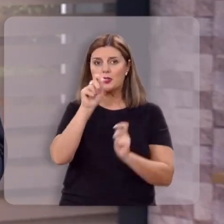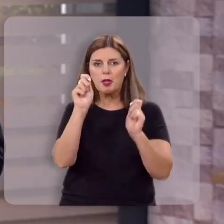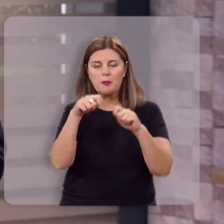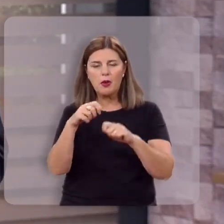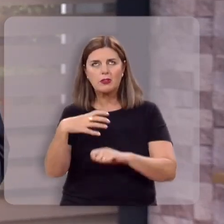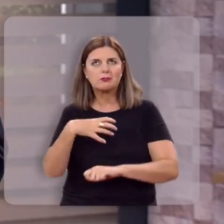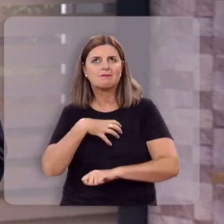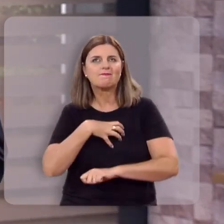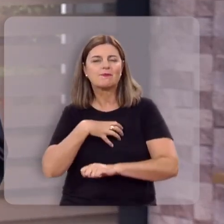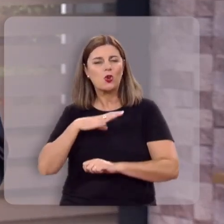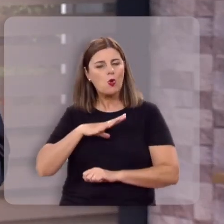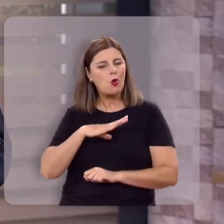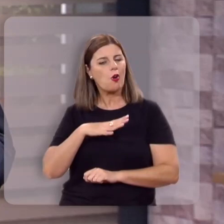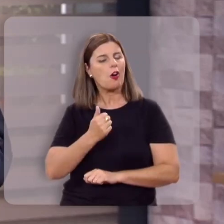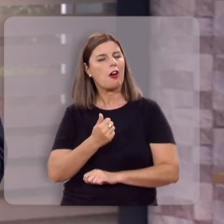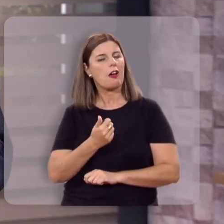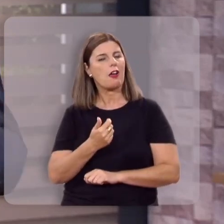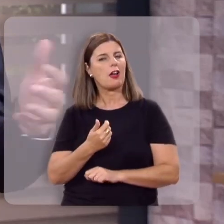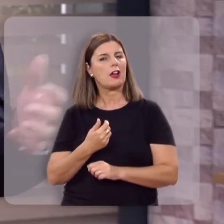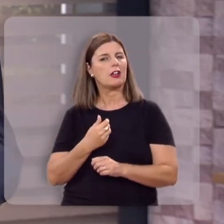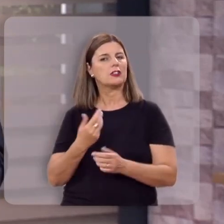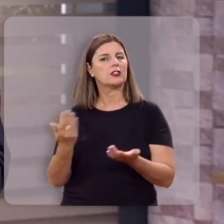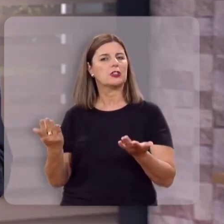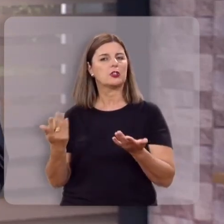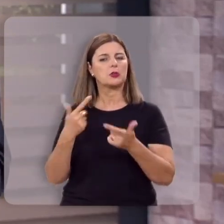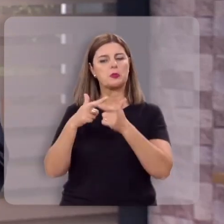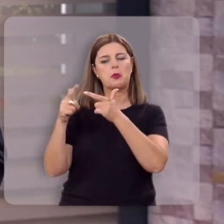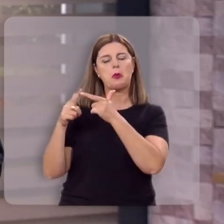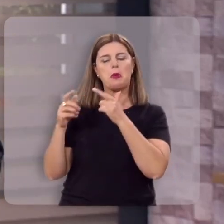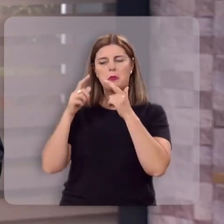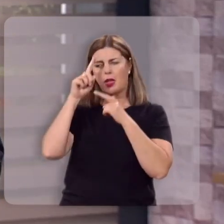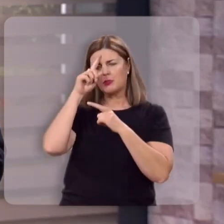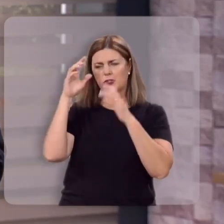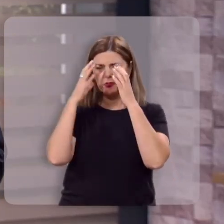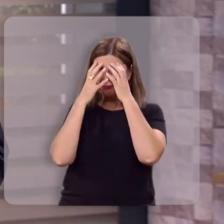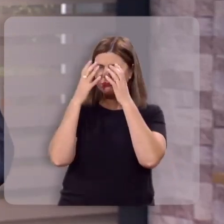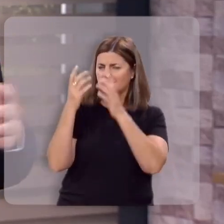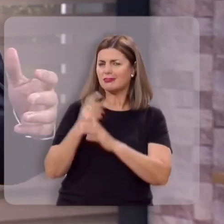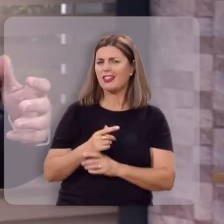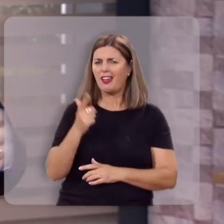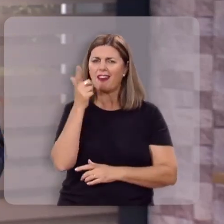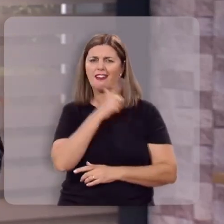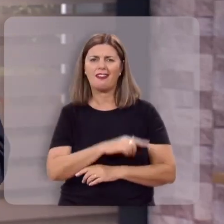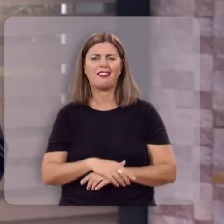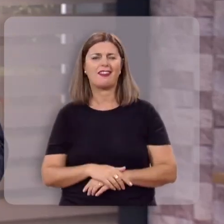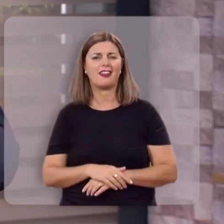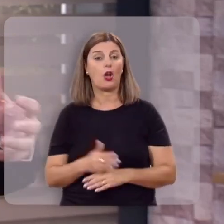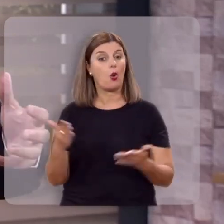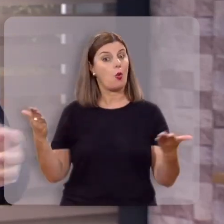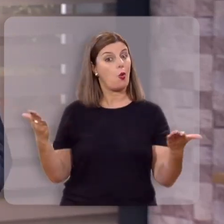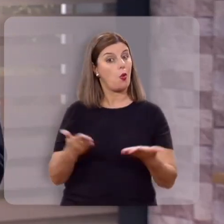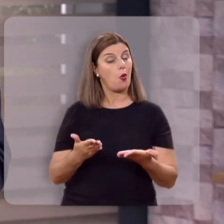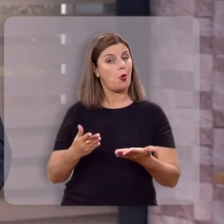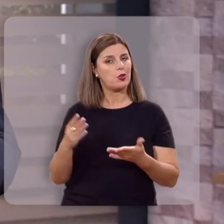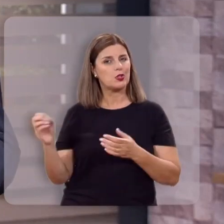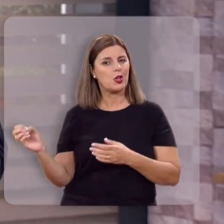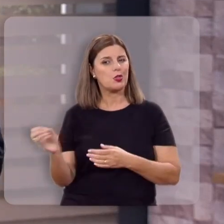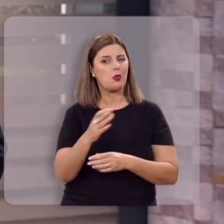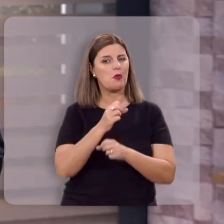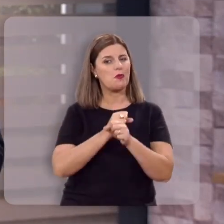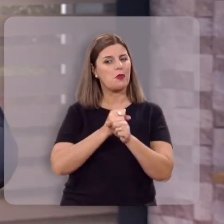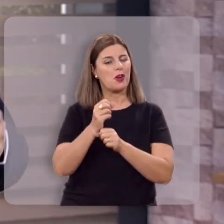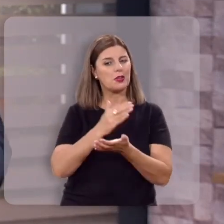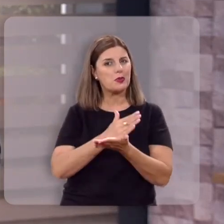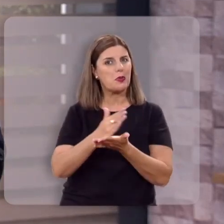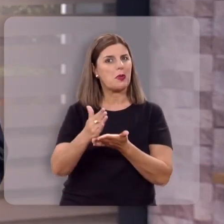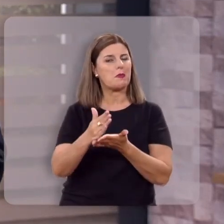se sentir encorajado em meio aos desafios do dia a dia. Hoje, em um novo ano que se